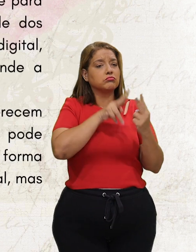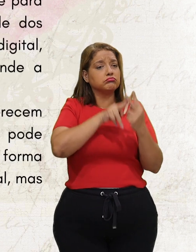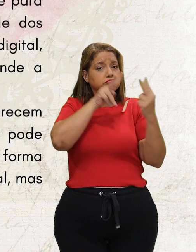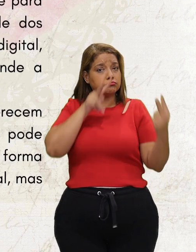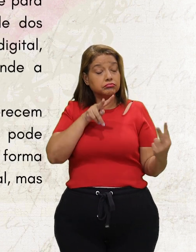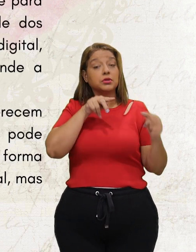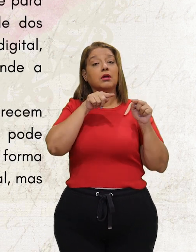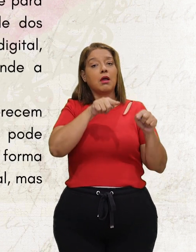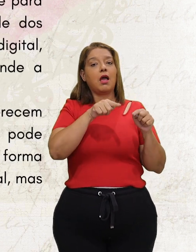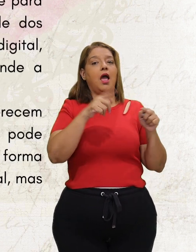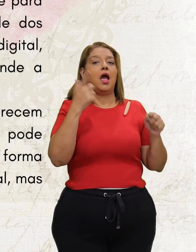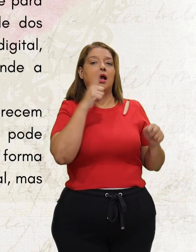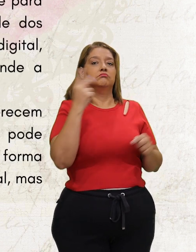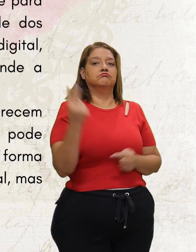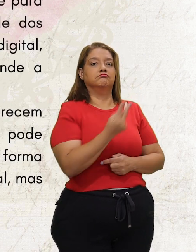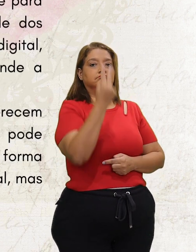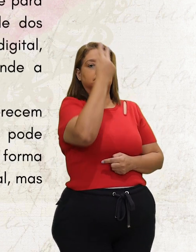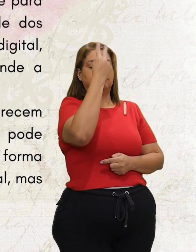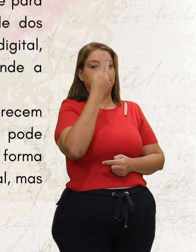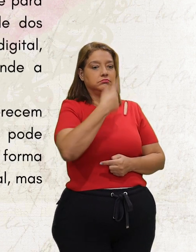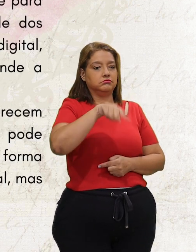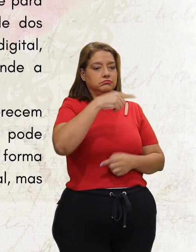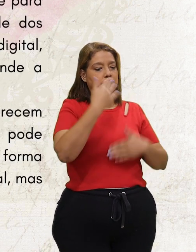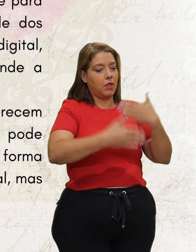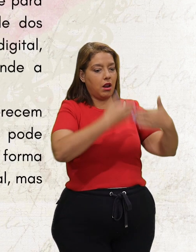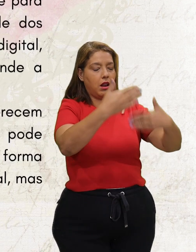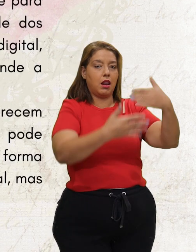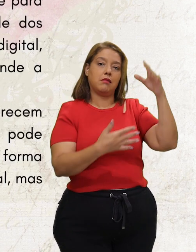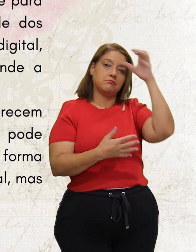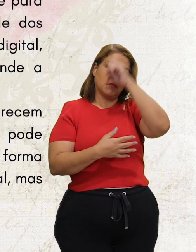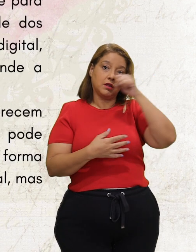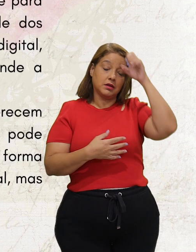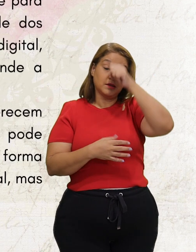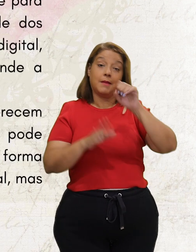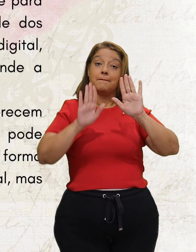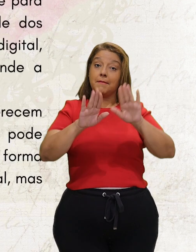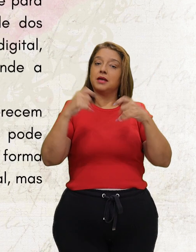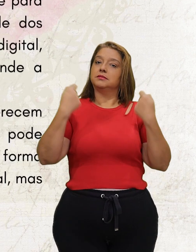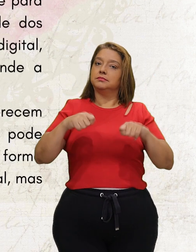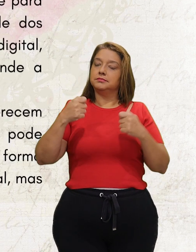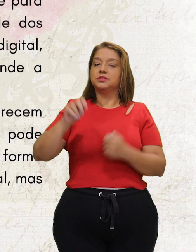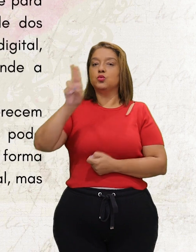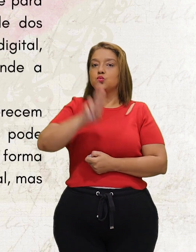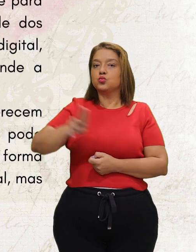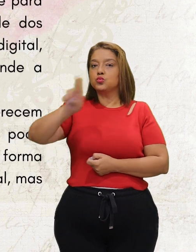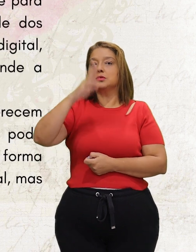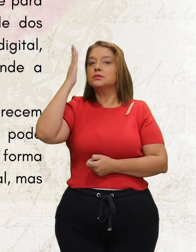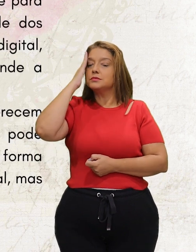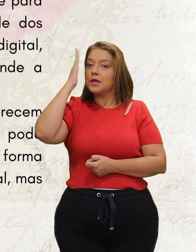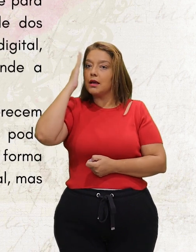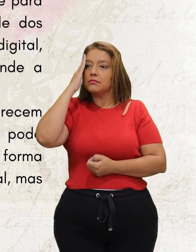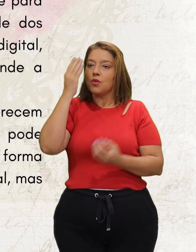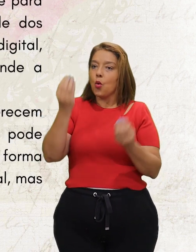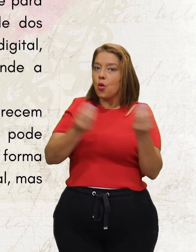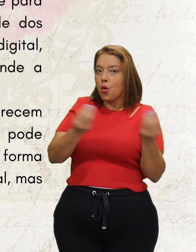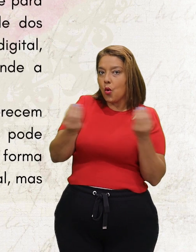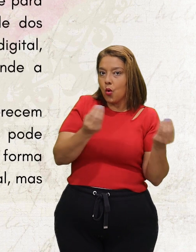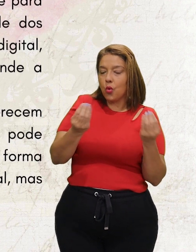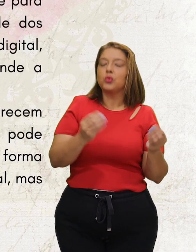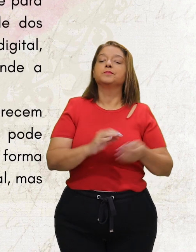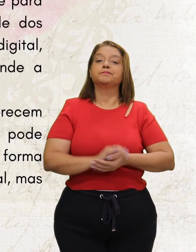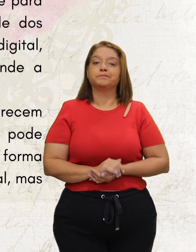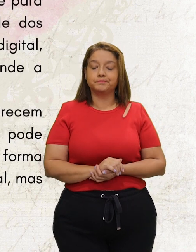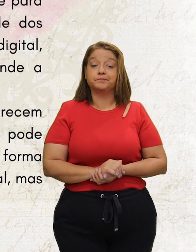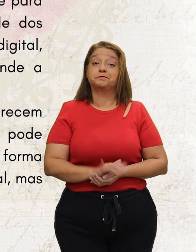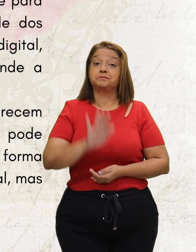pode enriquecer o processo de aprendizagem, desde que usado de forma equilibrada e controlada. Portanto,